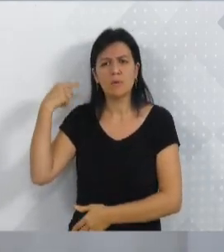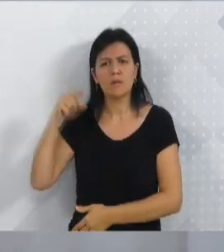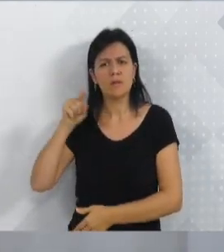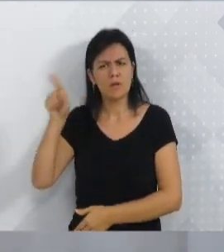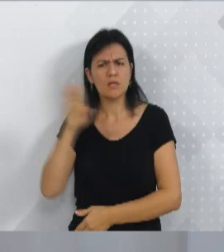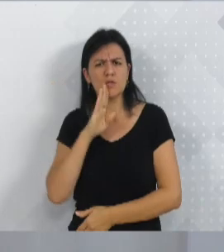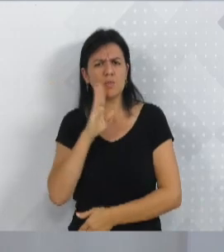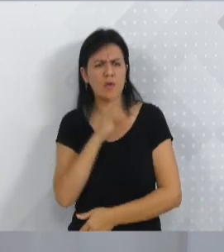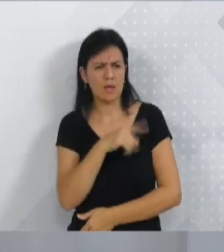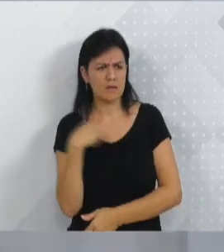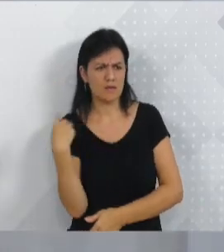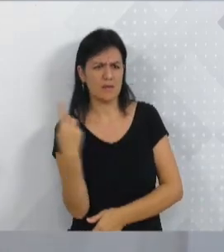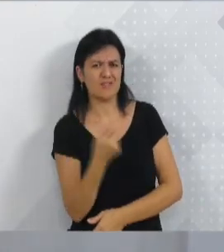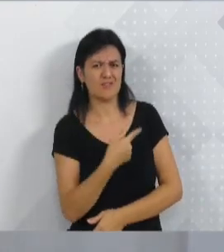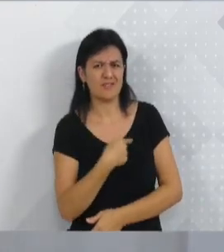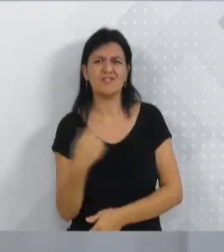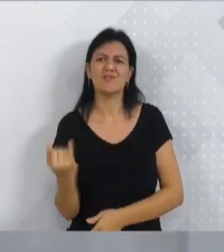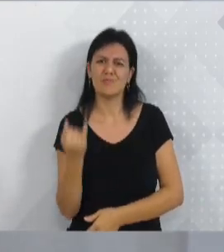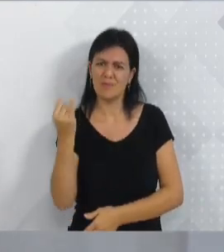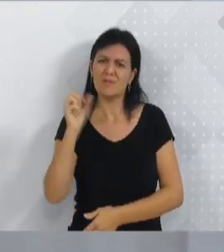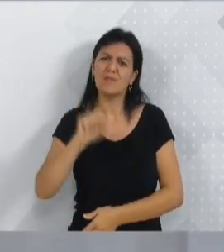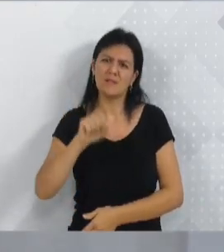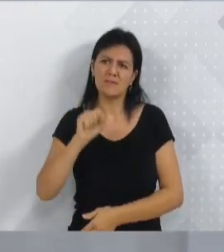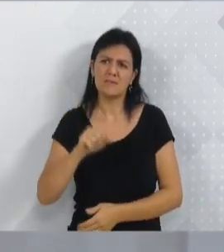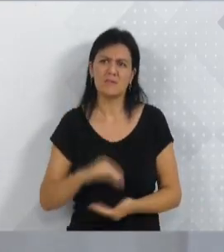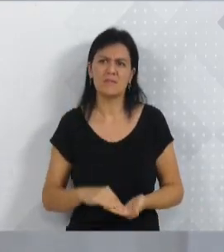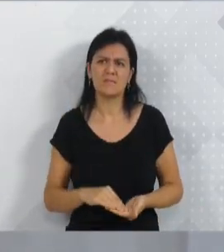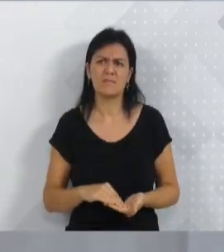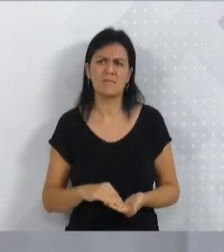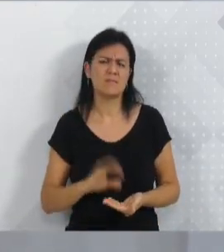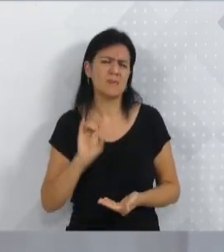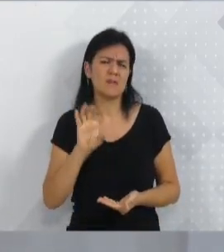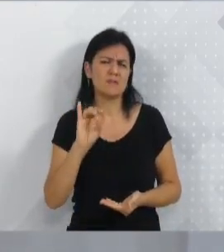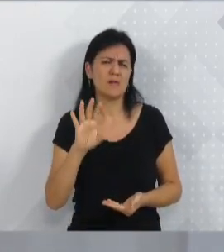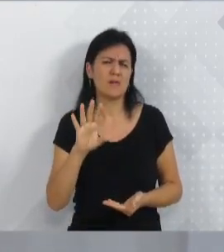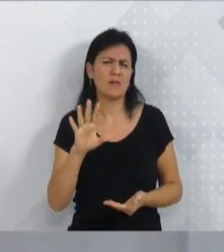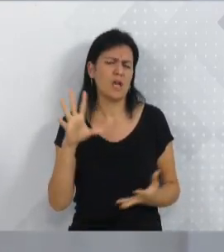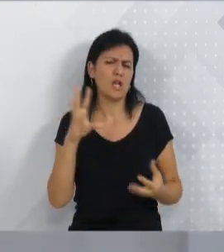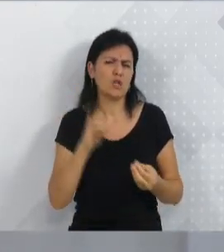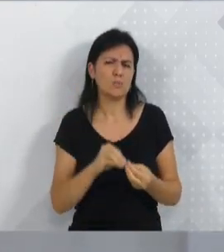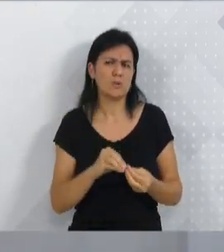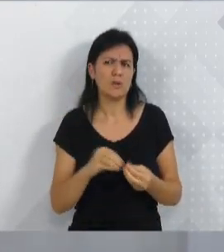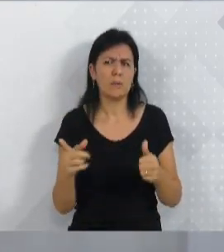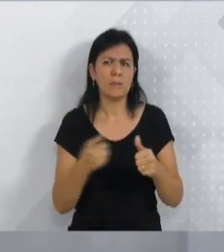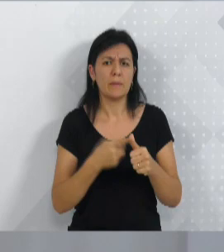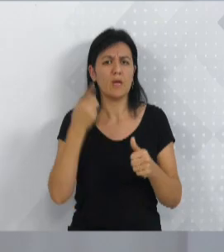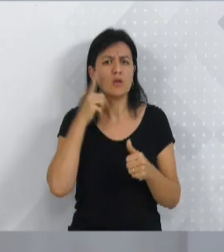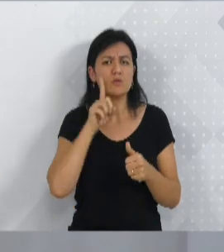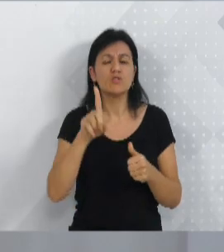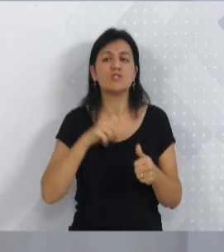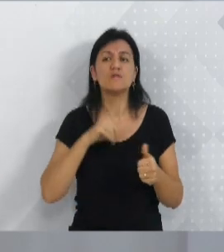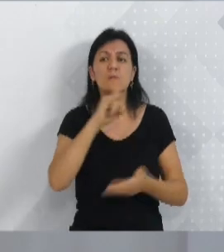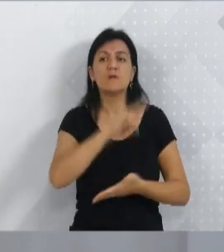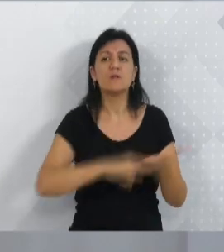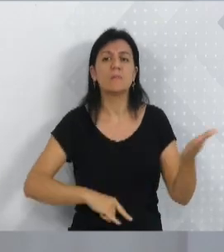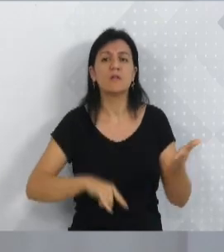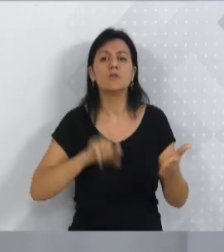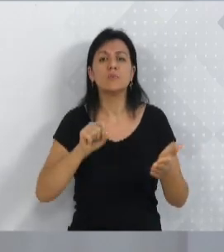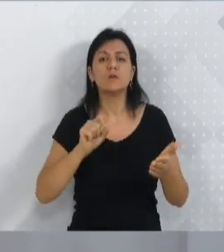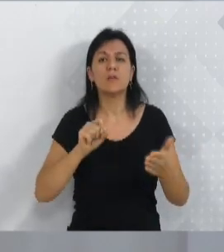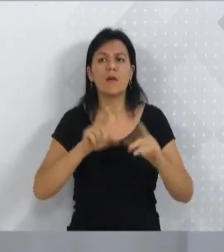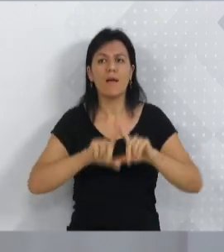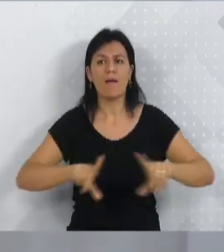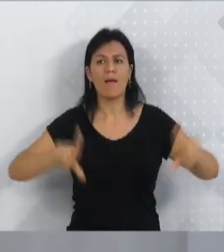eles conhecem a gente né isso é importante fazer um breve balanço né a gente teve aí lá no primeiro dia de mandato um requerimento questionando os cartazes